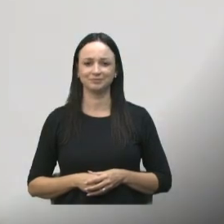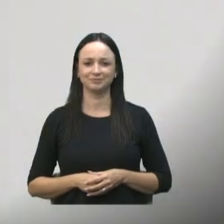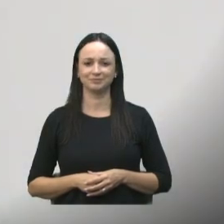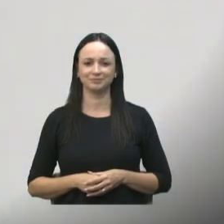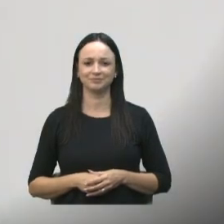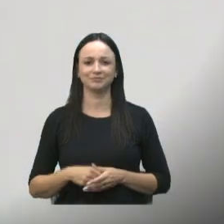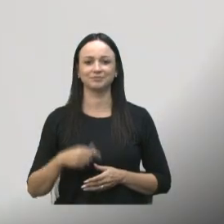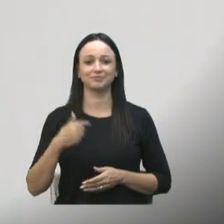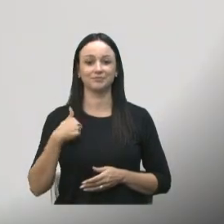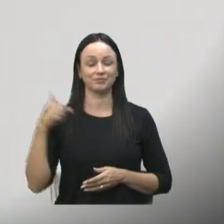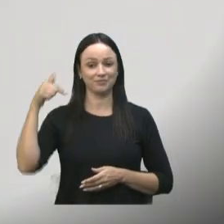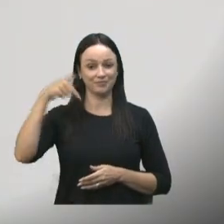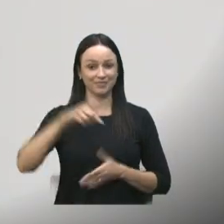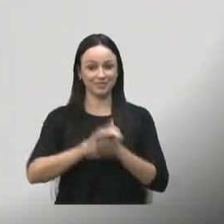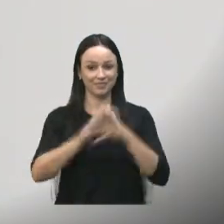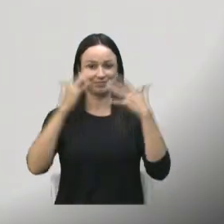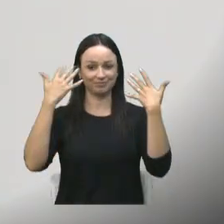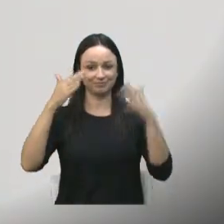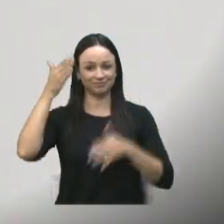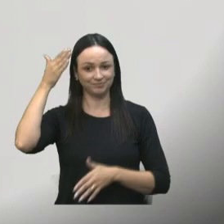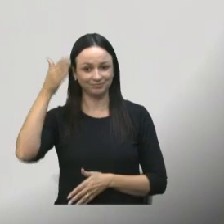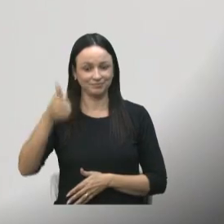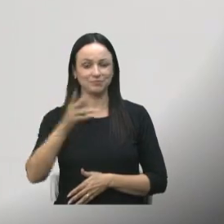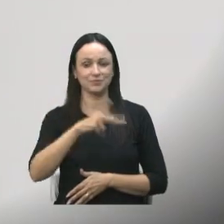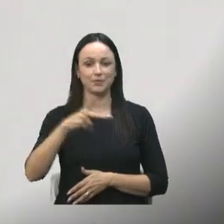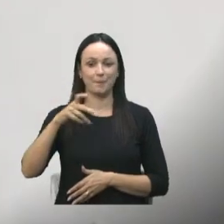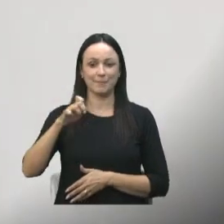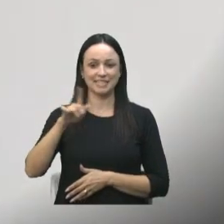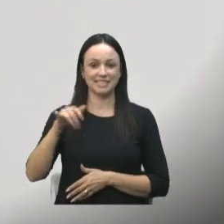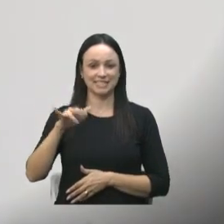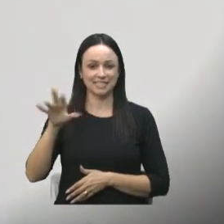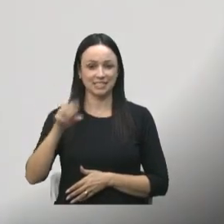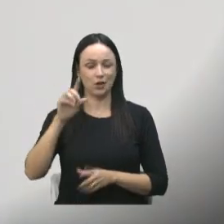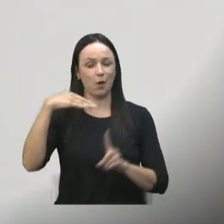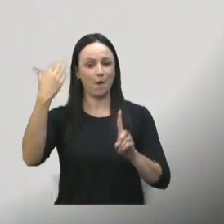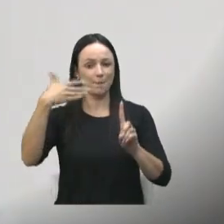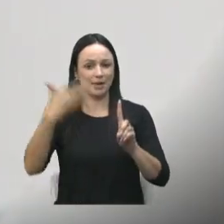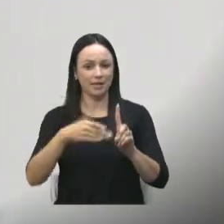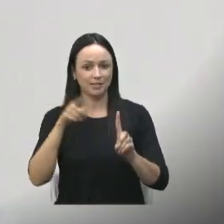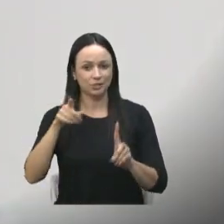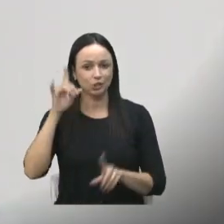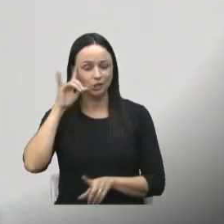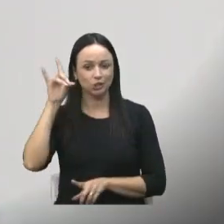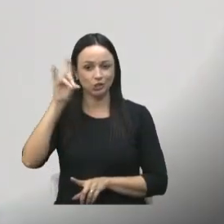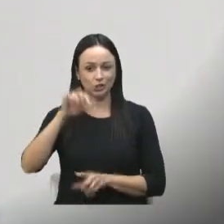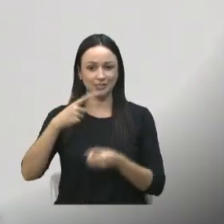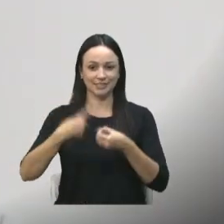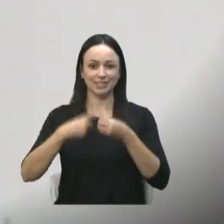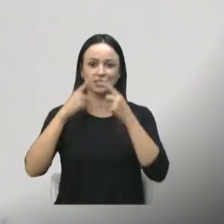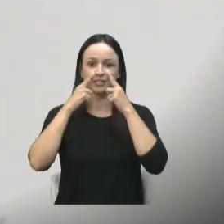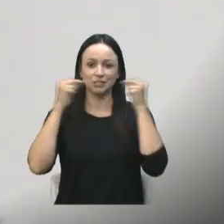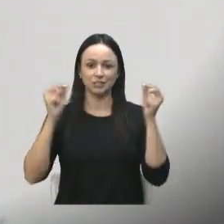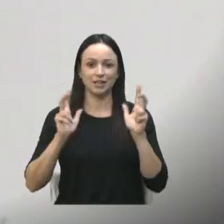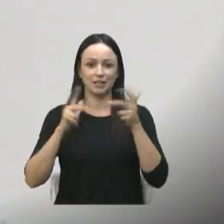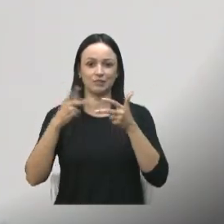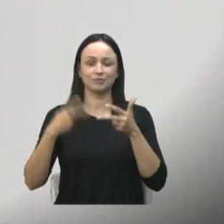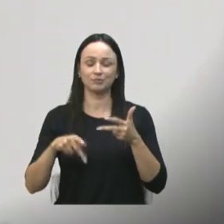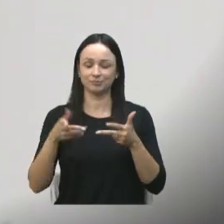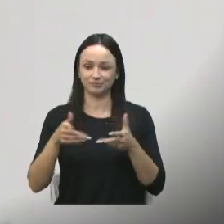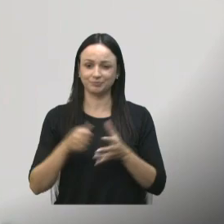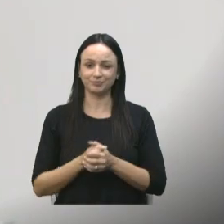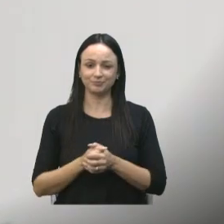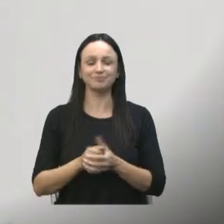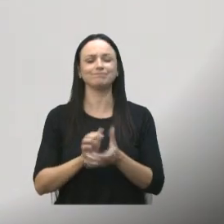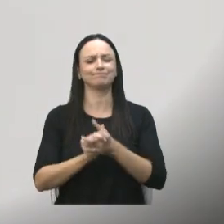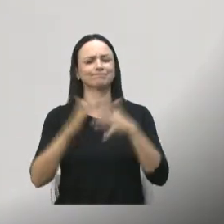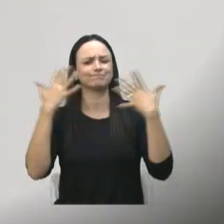Vim aqui parabenizar você, mestre Pezinho, pela homenagem que você está recebendo nesse dia na cidade de Jaú, pela Câmara Municipal.